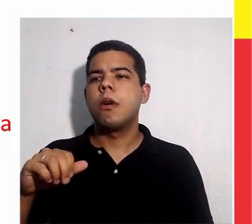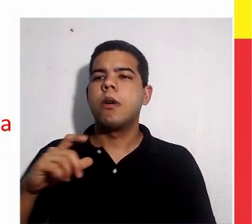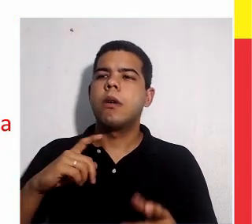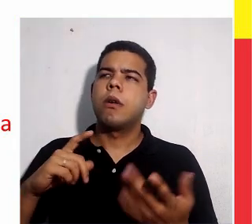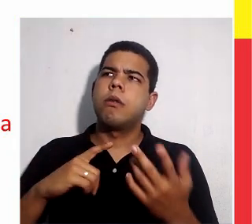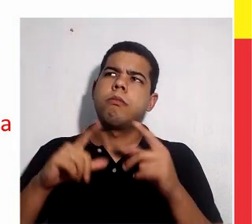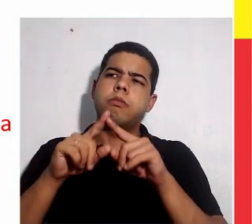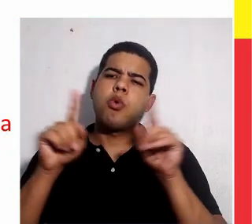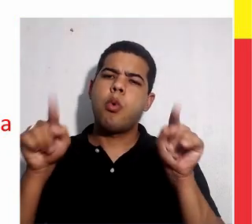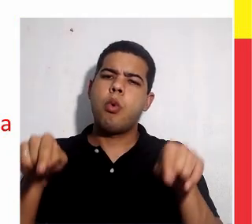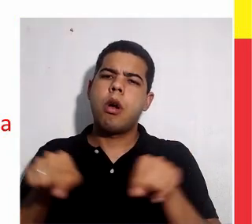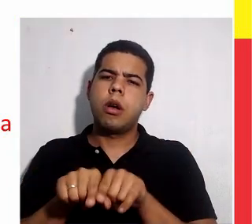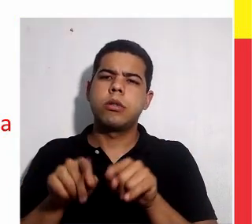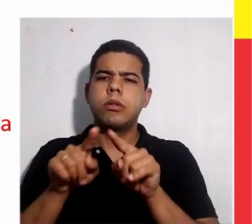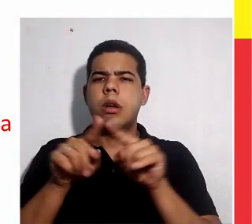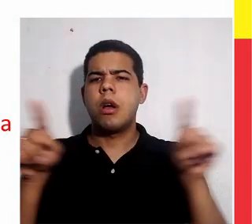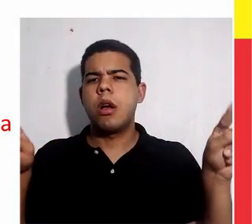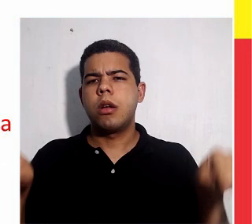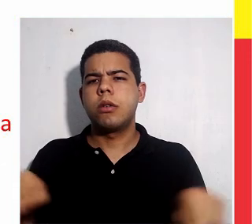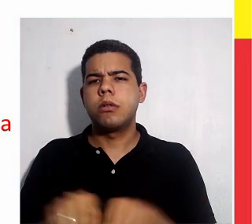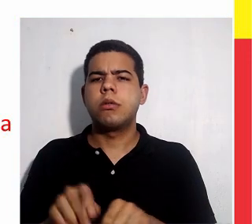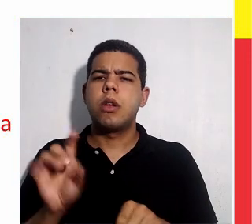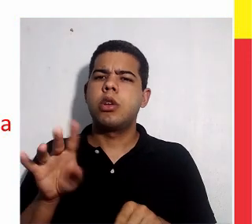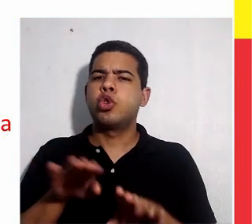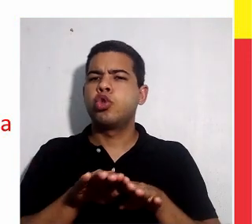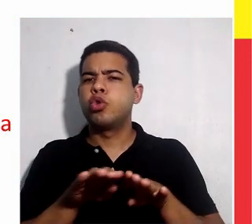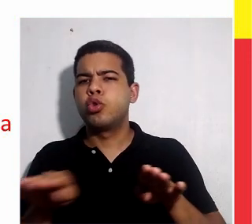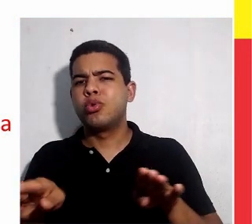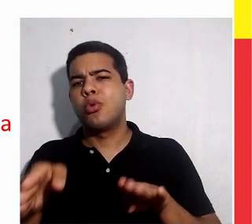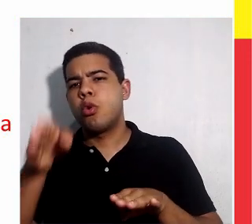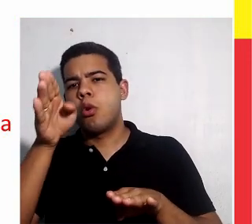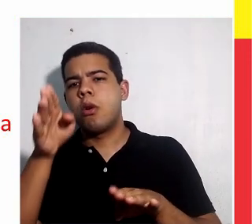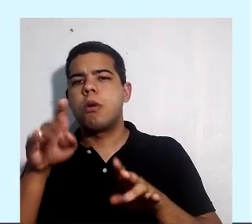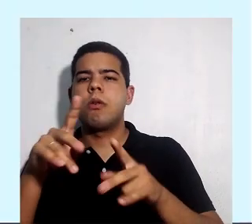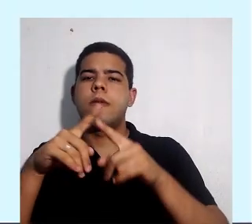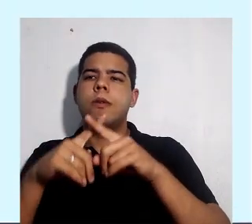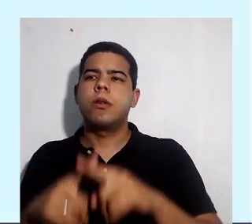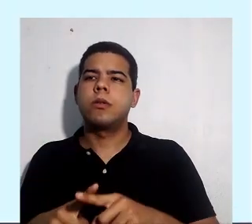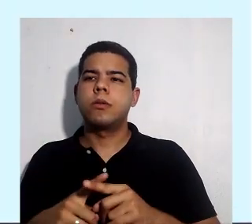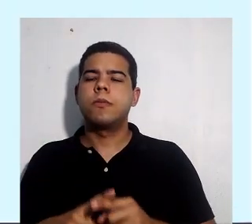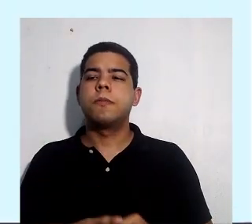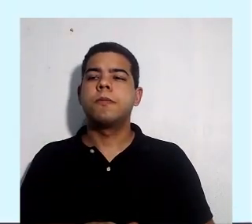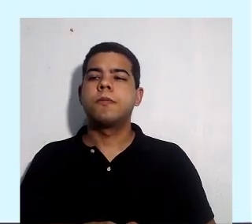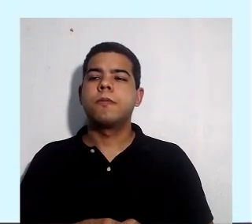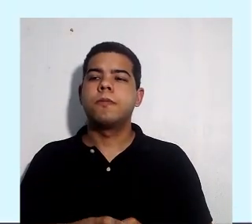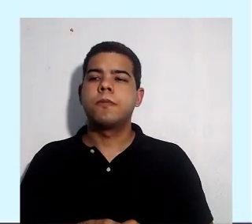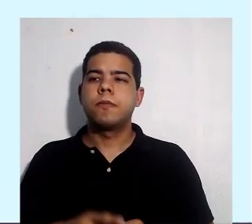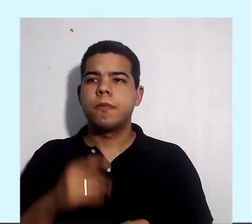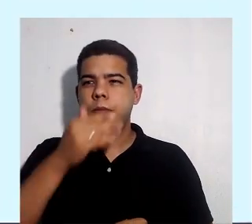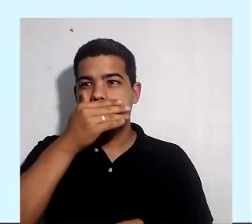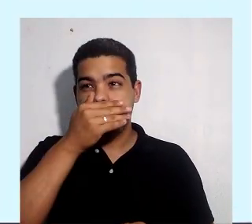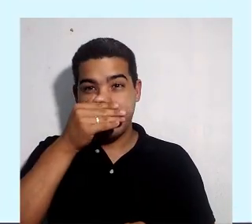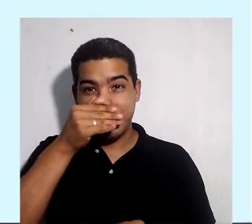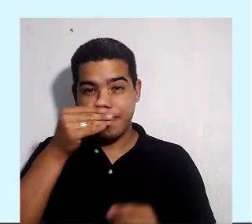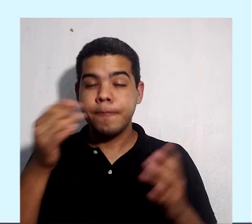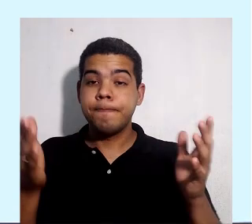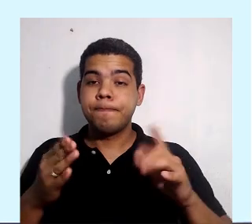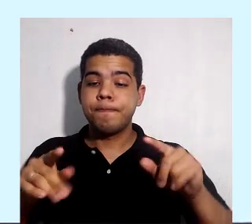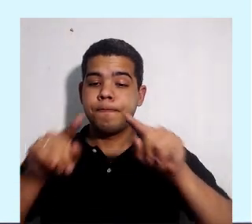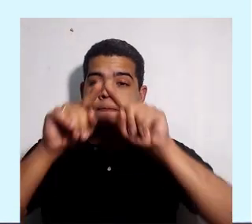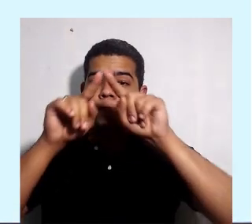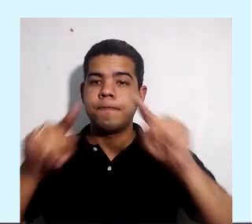retângulo do quadrado, base vezes altura. Certo? Preste bem atenção na tela agora. A área